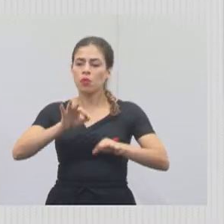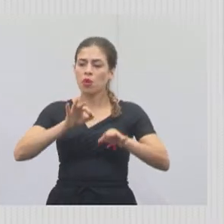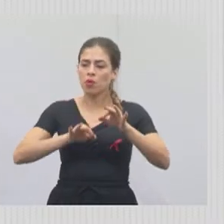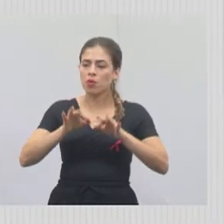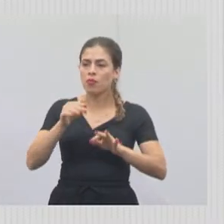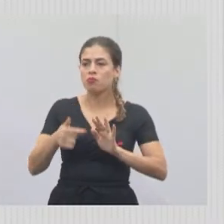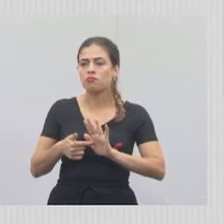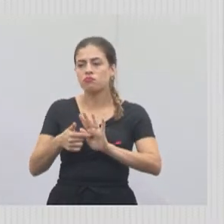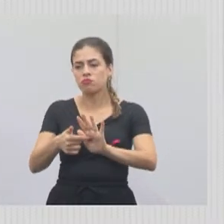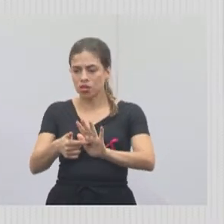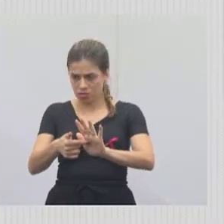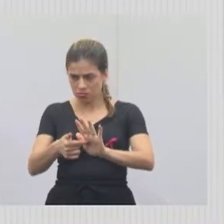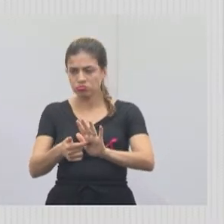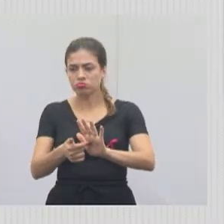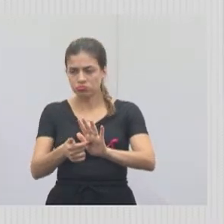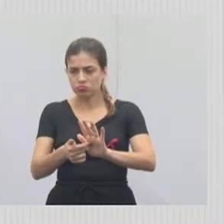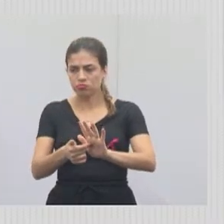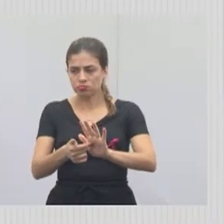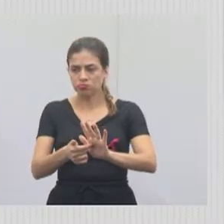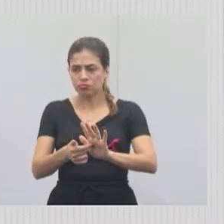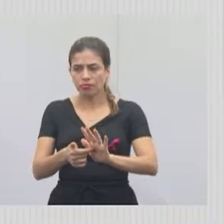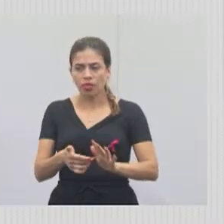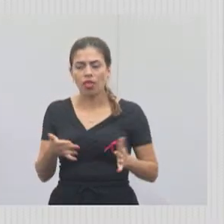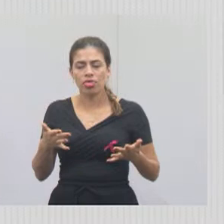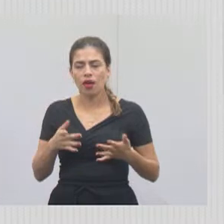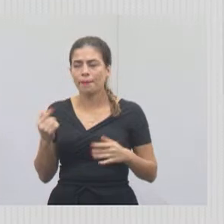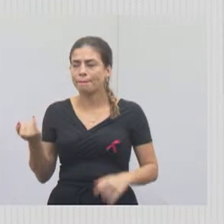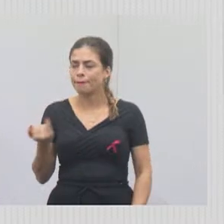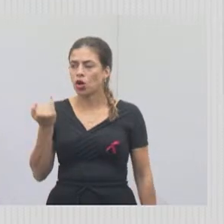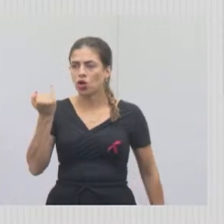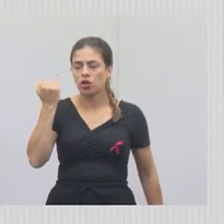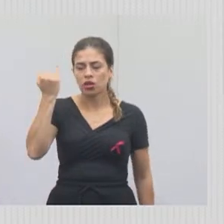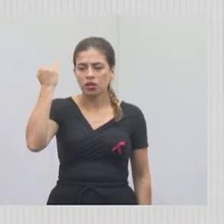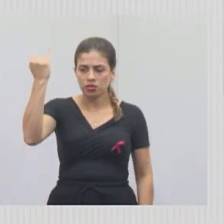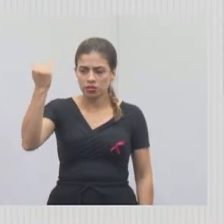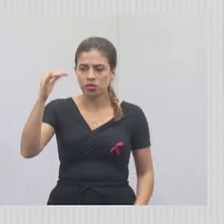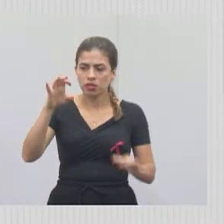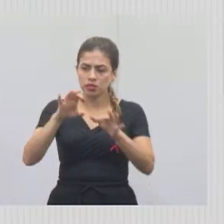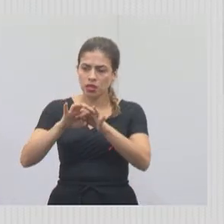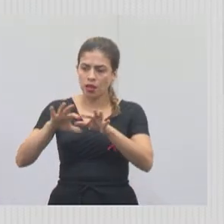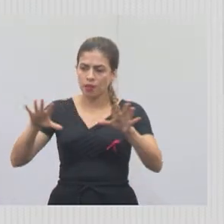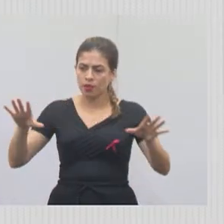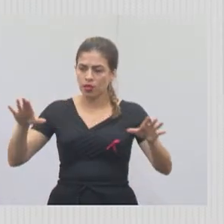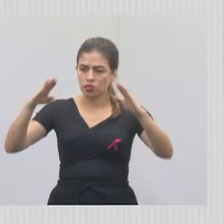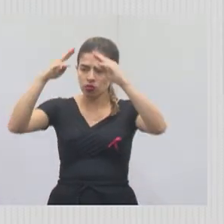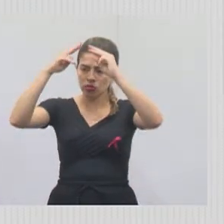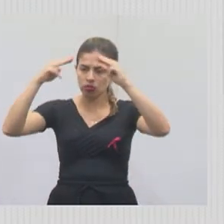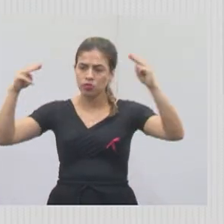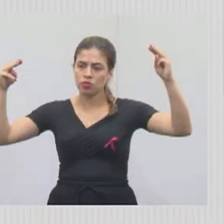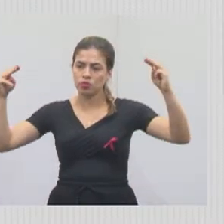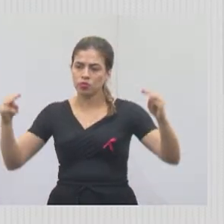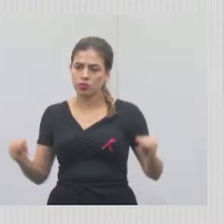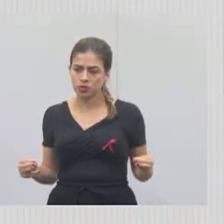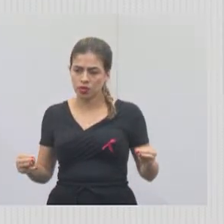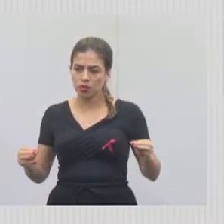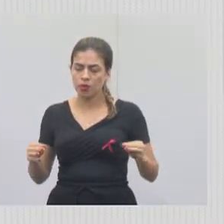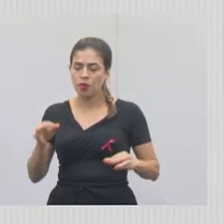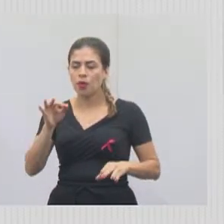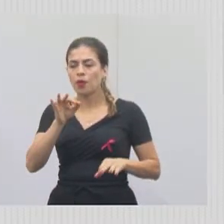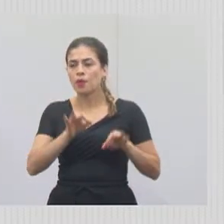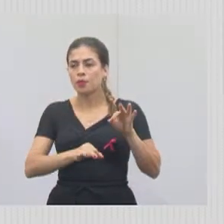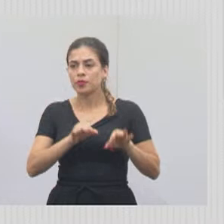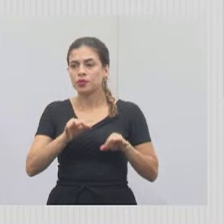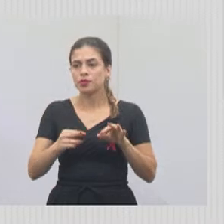essa preparação desse momento tão importante. A abertura do museu é um projeto de